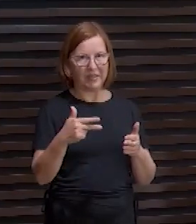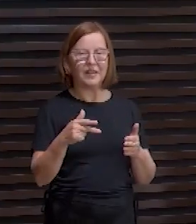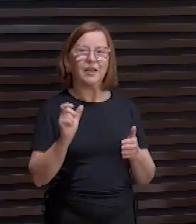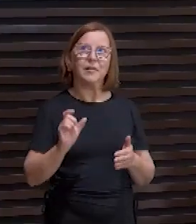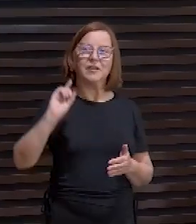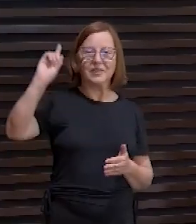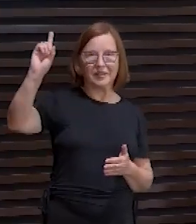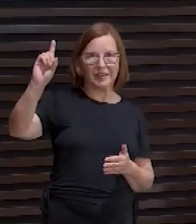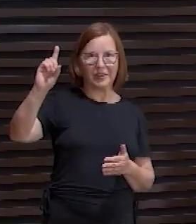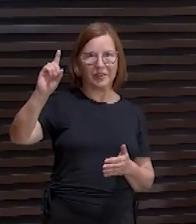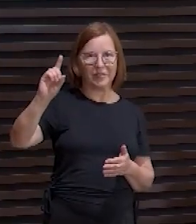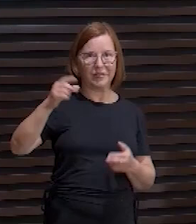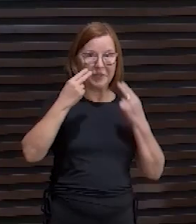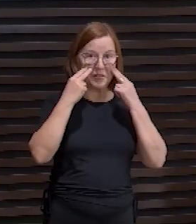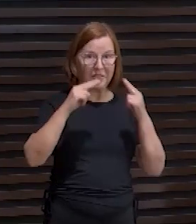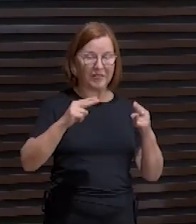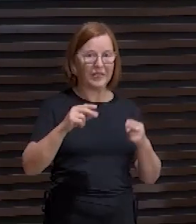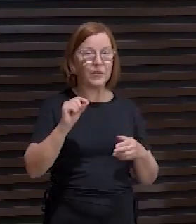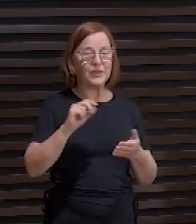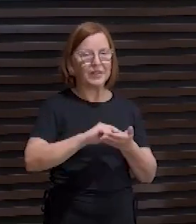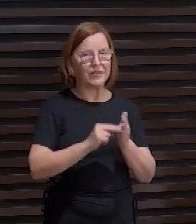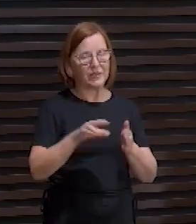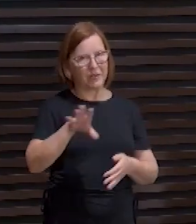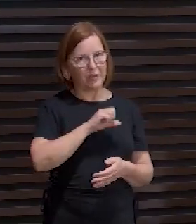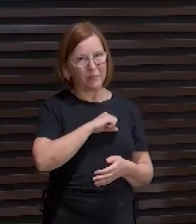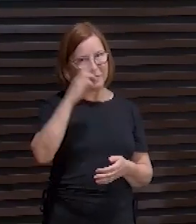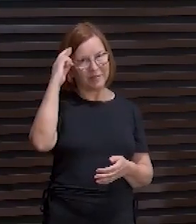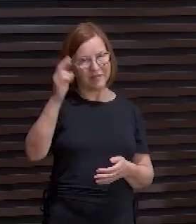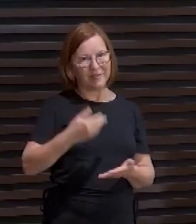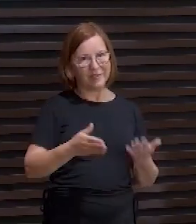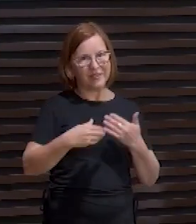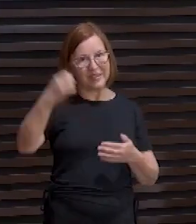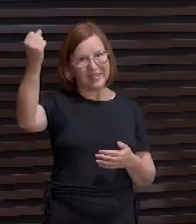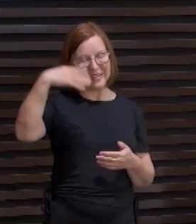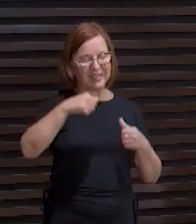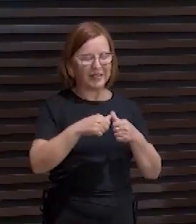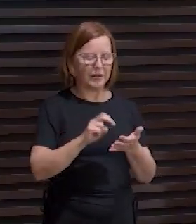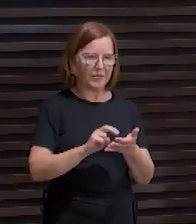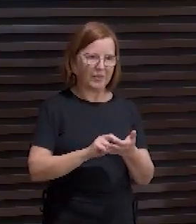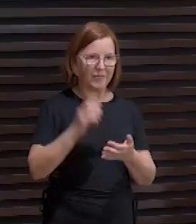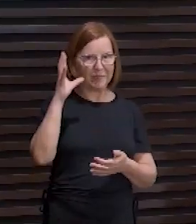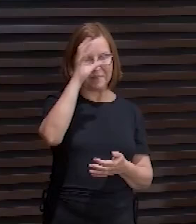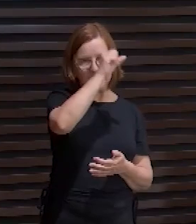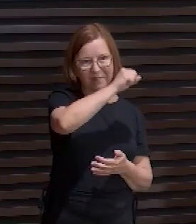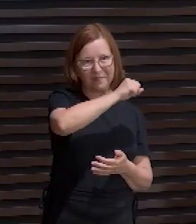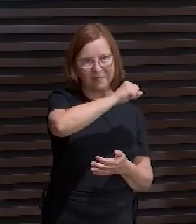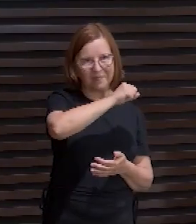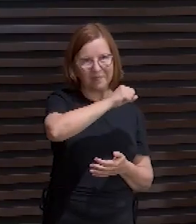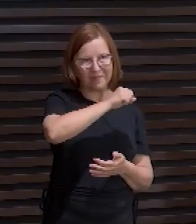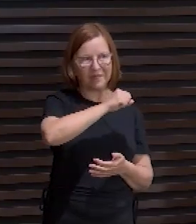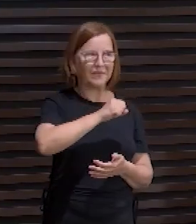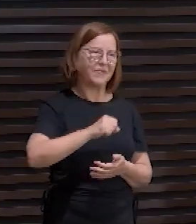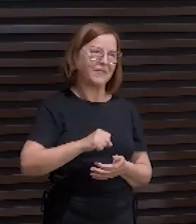ali vai testificar acerca do que é o amor. E que o Senhor nos dê a graça nessa manhã de compreender o que